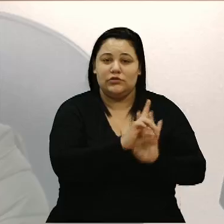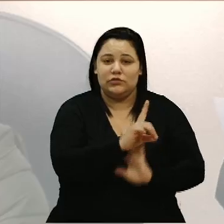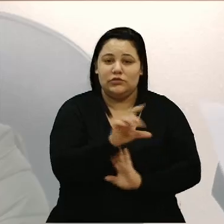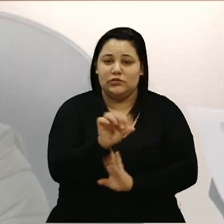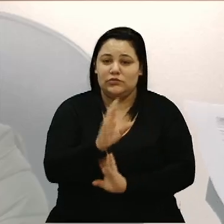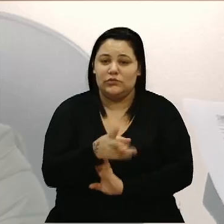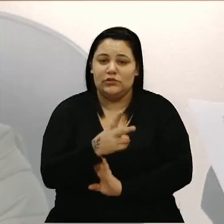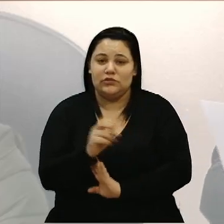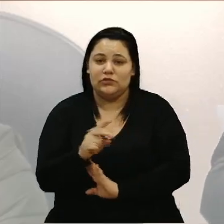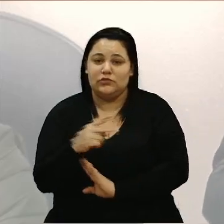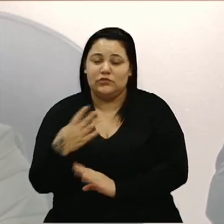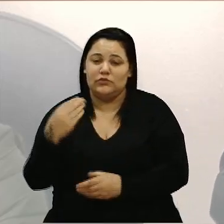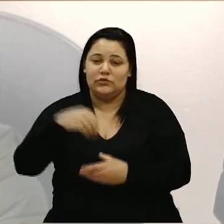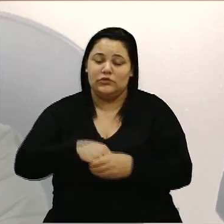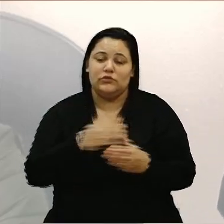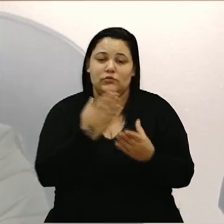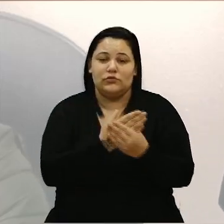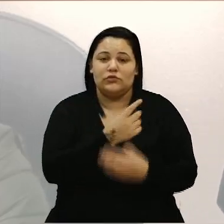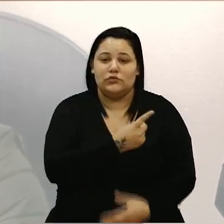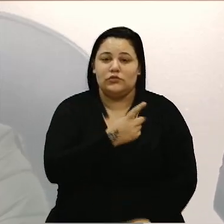119/2024, contido no processo número